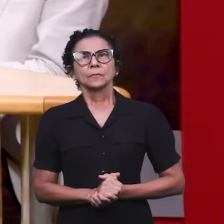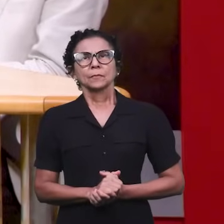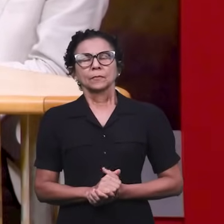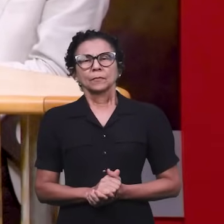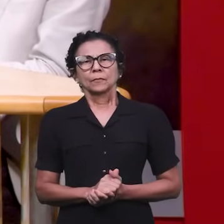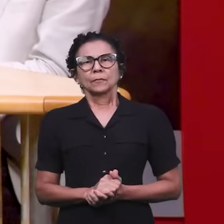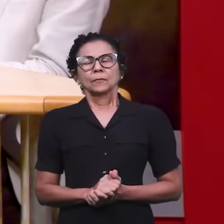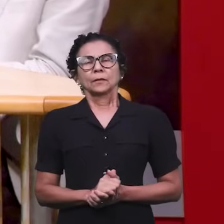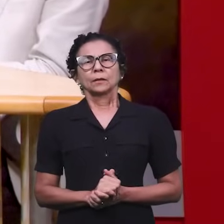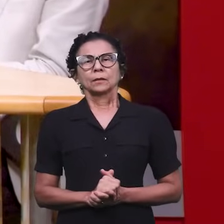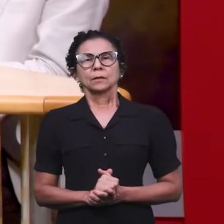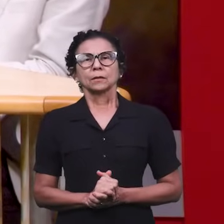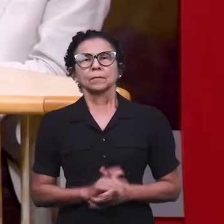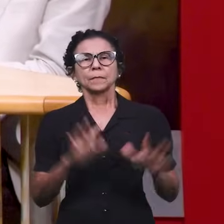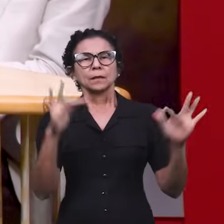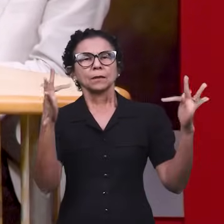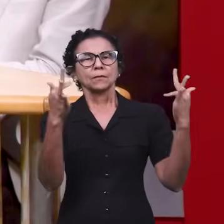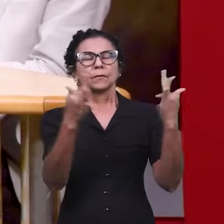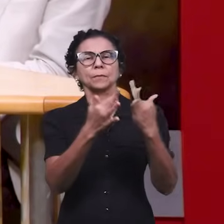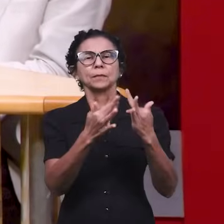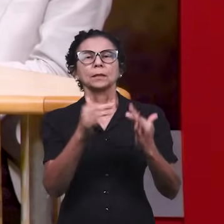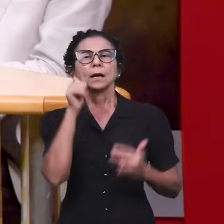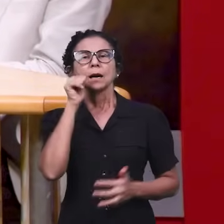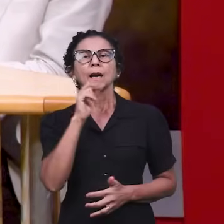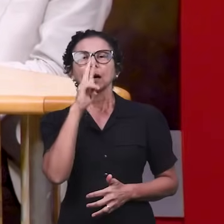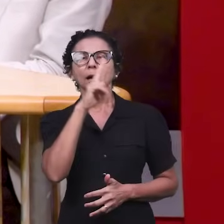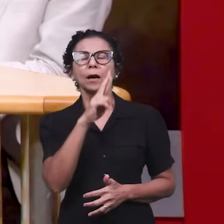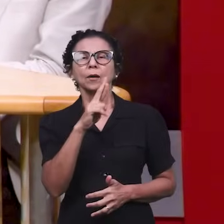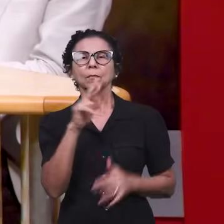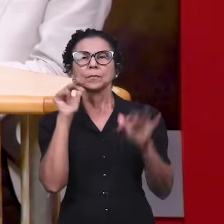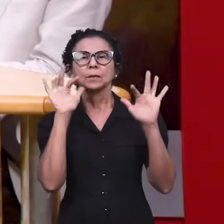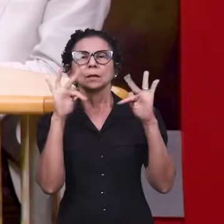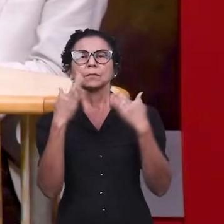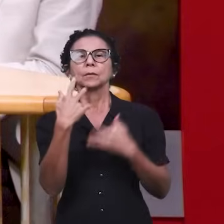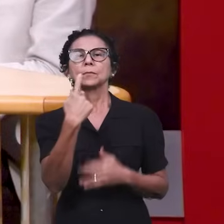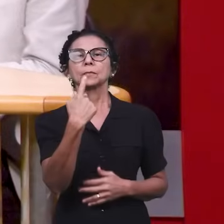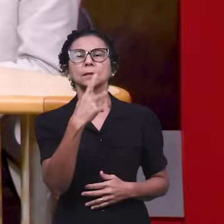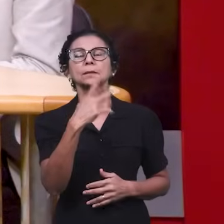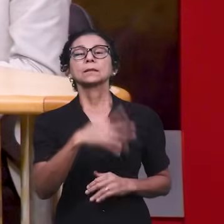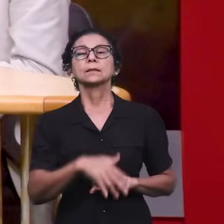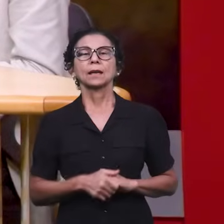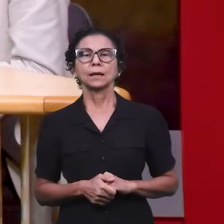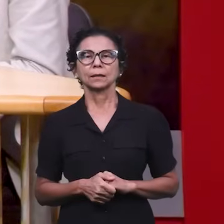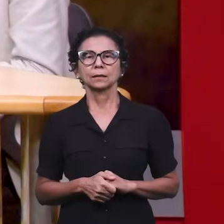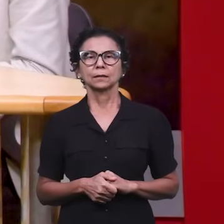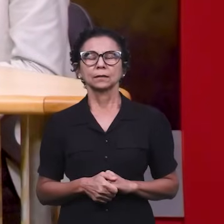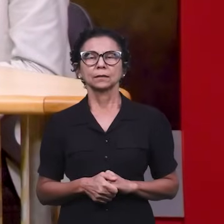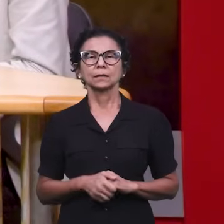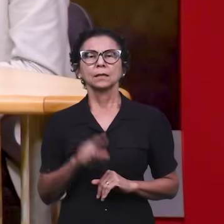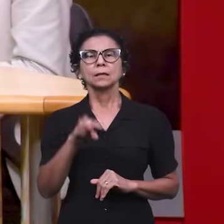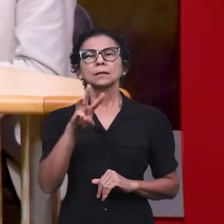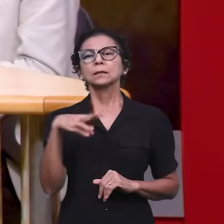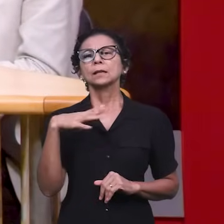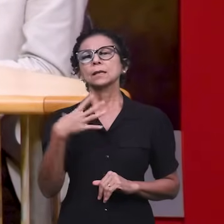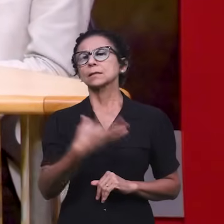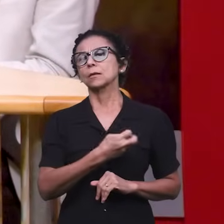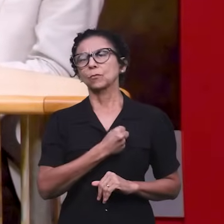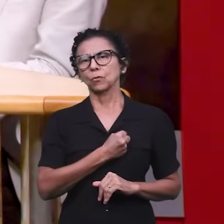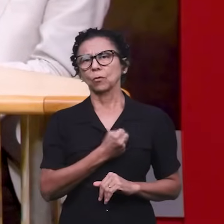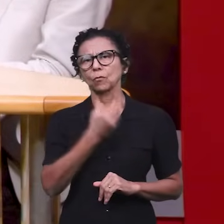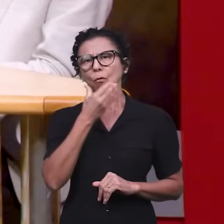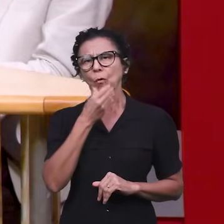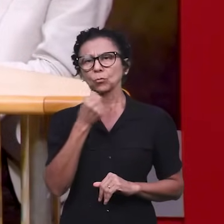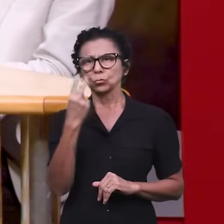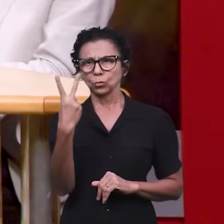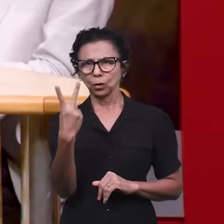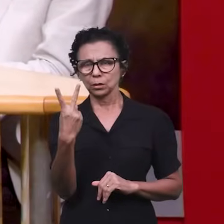os mensageiros. Quem salvou a família de Raabe Foi a mensagem. foi as mensagens que eles trouxeram. Então, esse ponto é muito valioso.